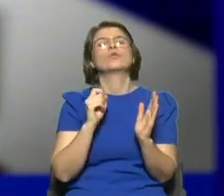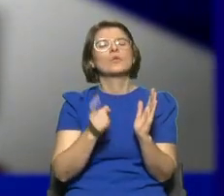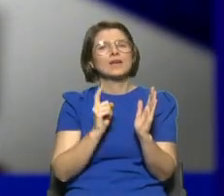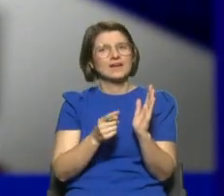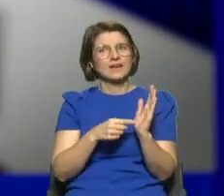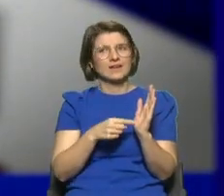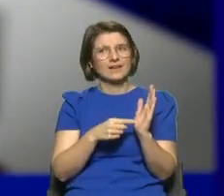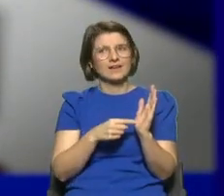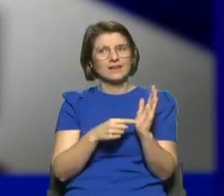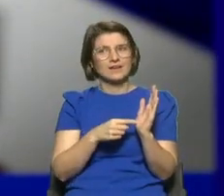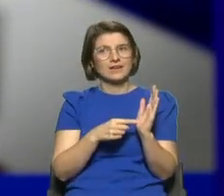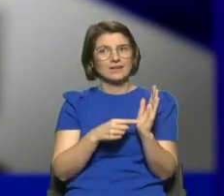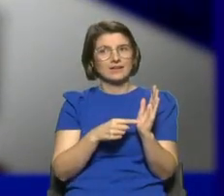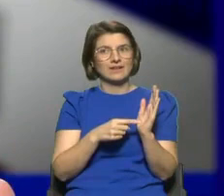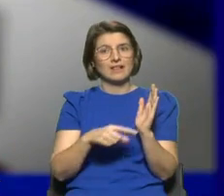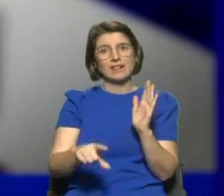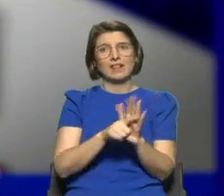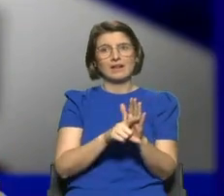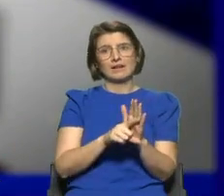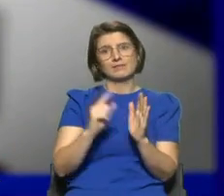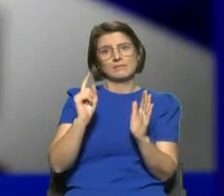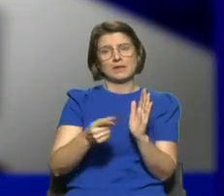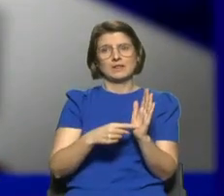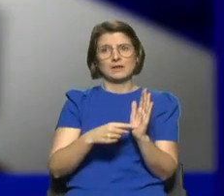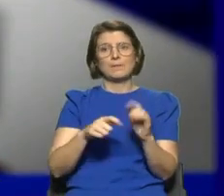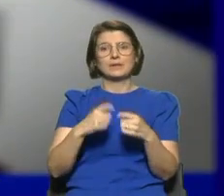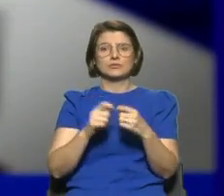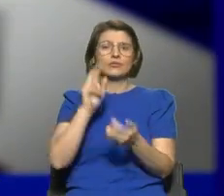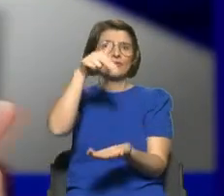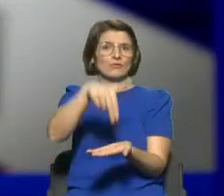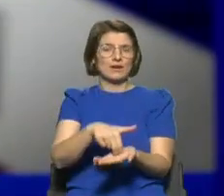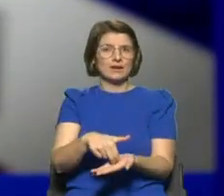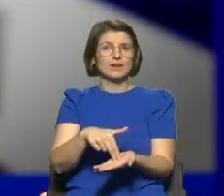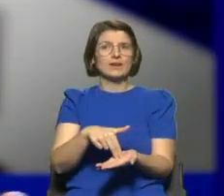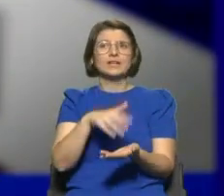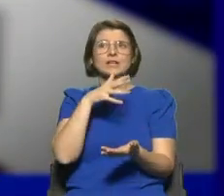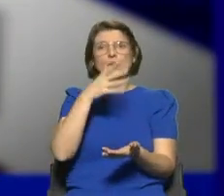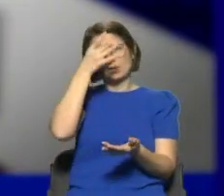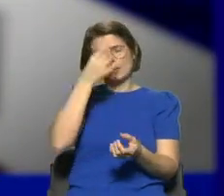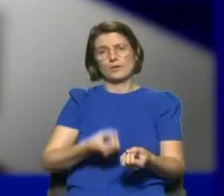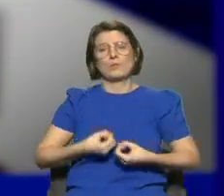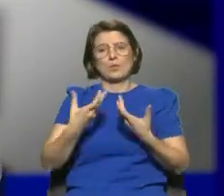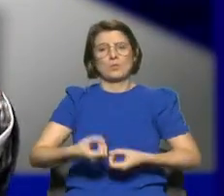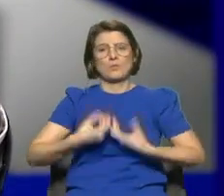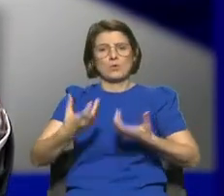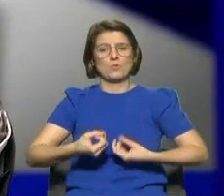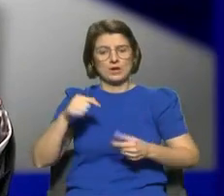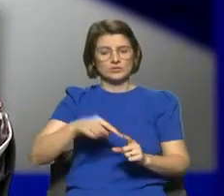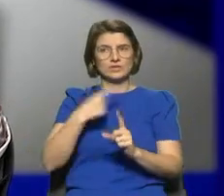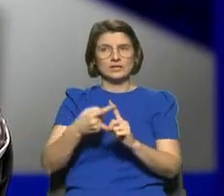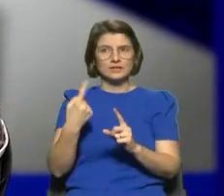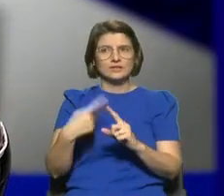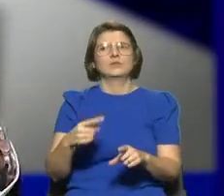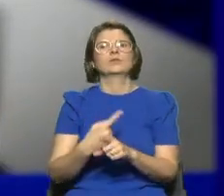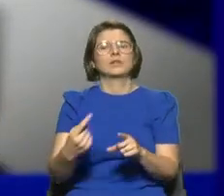aquilo que é da lei que é os partidos vão ao palácio de Santana e e dizem o que entendem e foi diferente deste ano porque antes não era